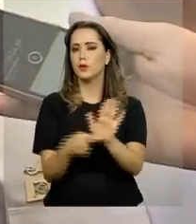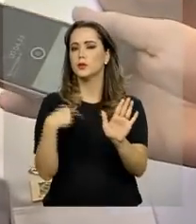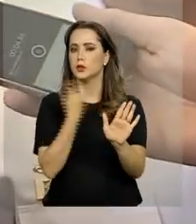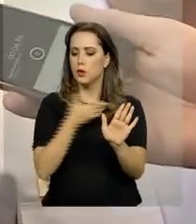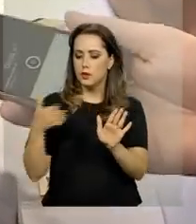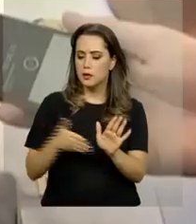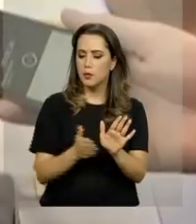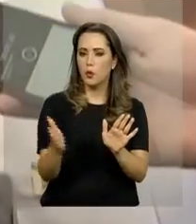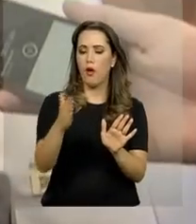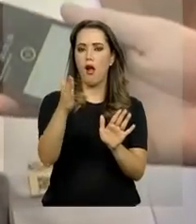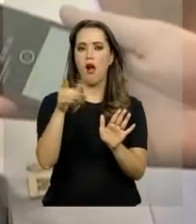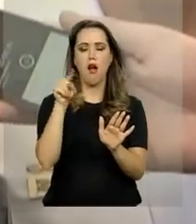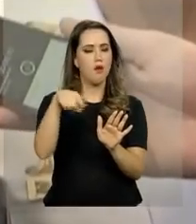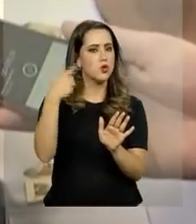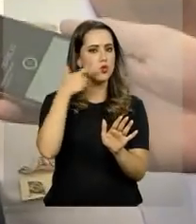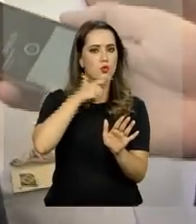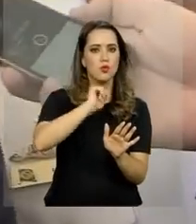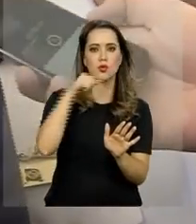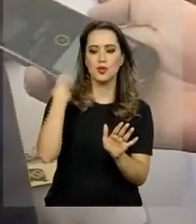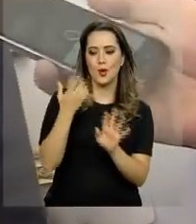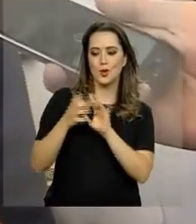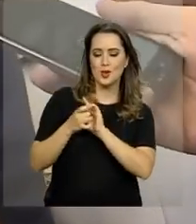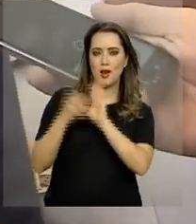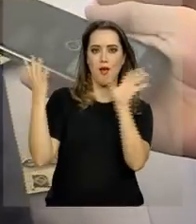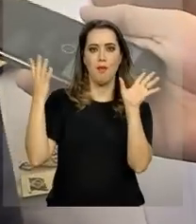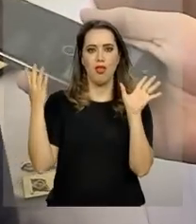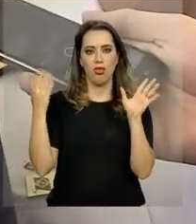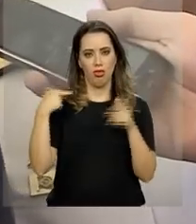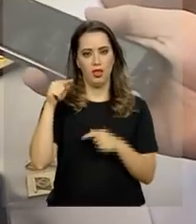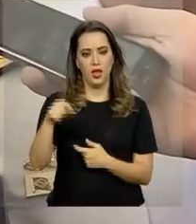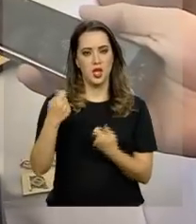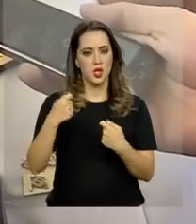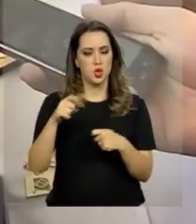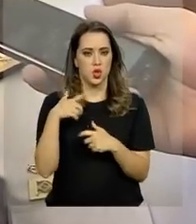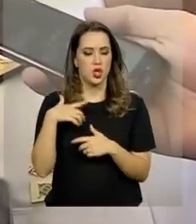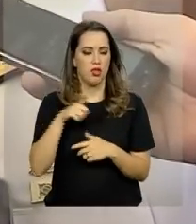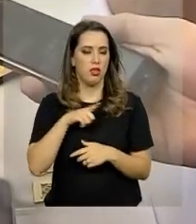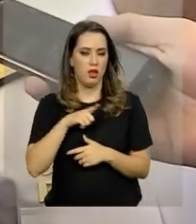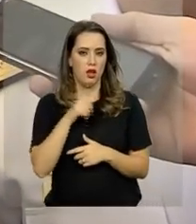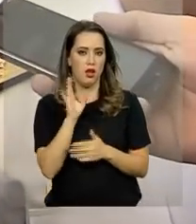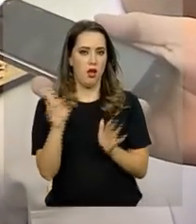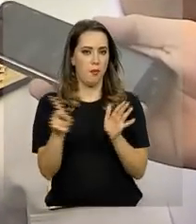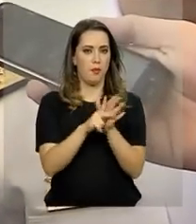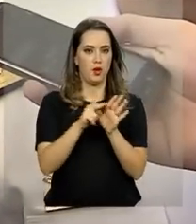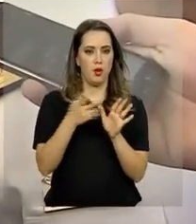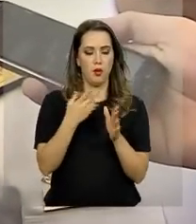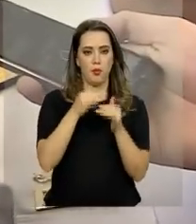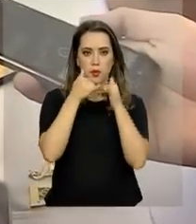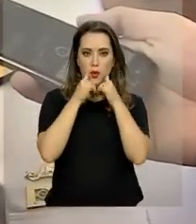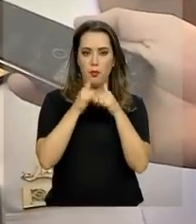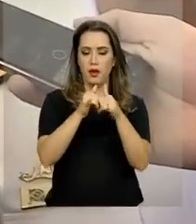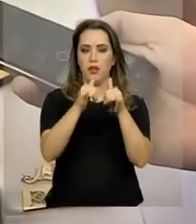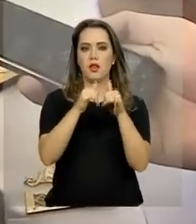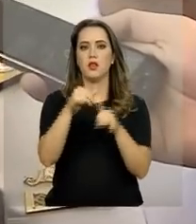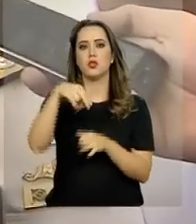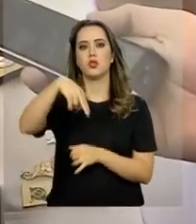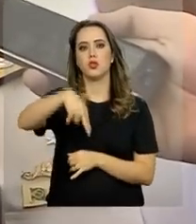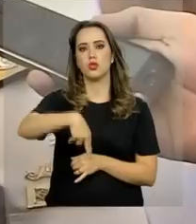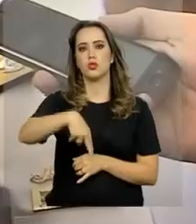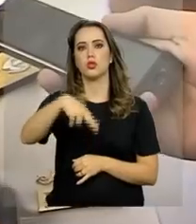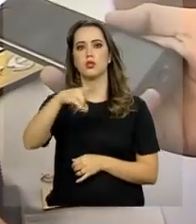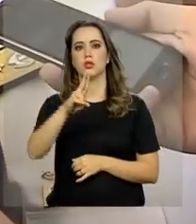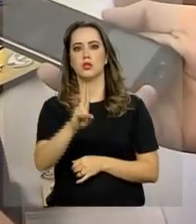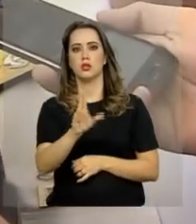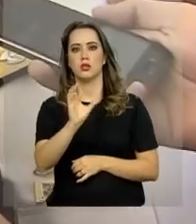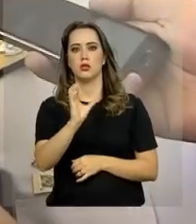rumo de atingir a nossa independência em relação ao domínio da energia nuclear, mas mais do que isso,